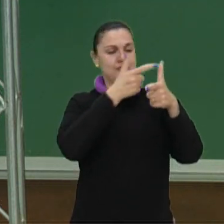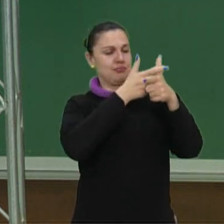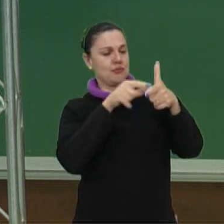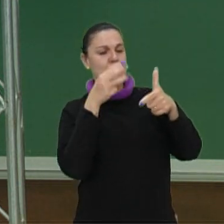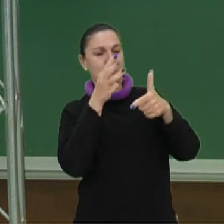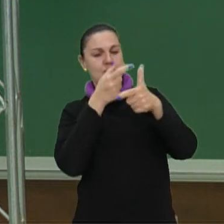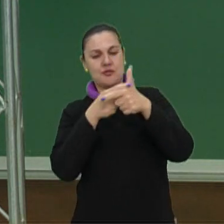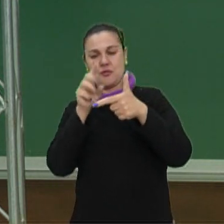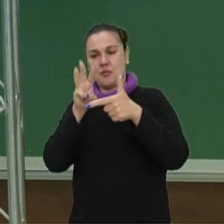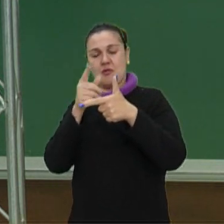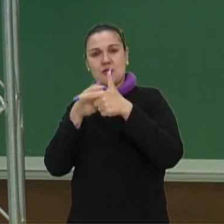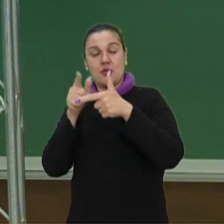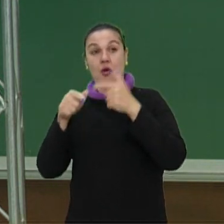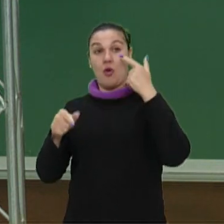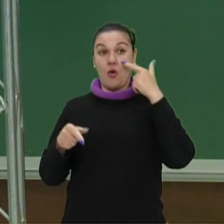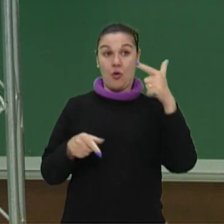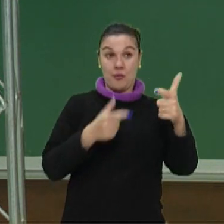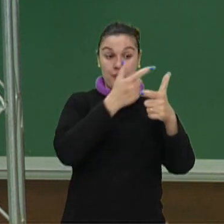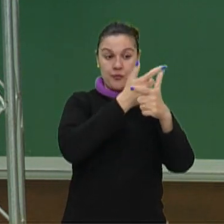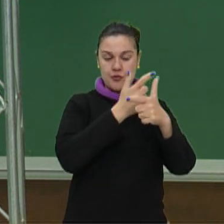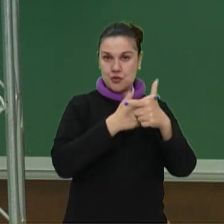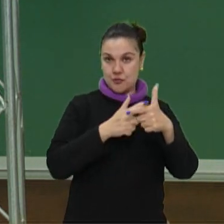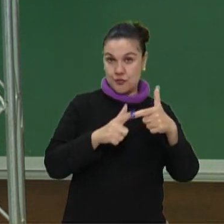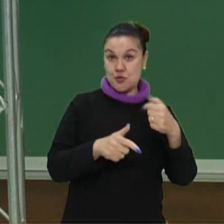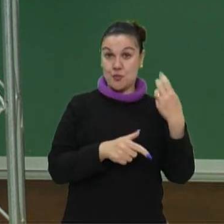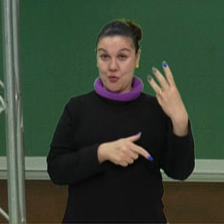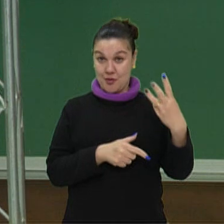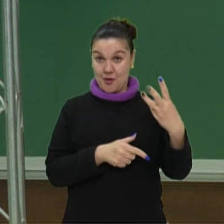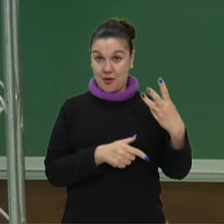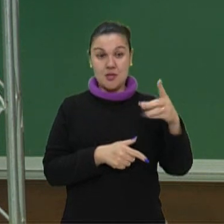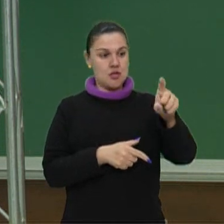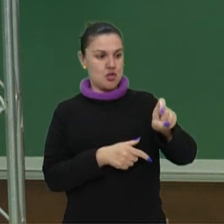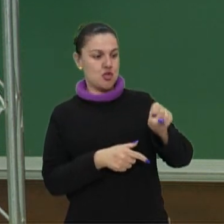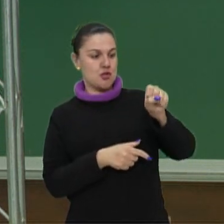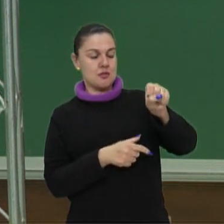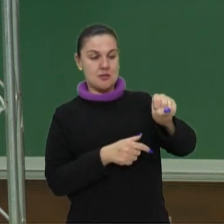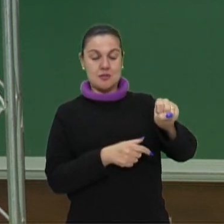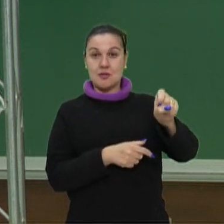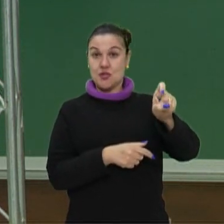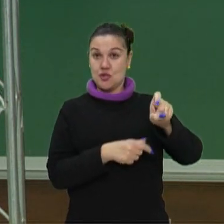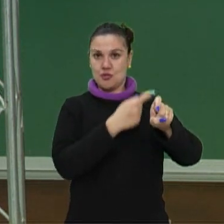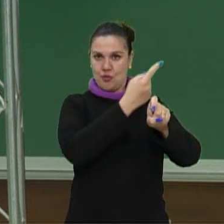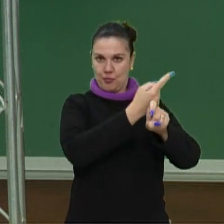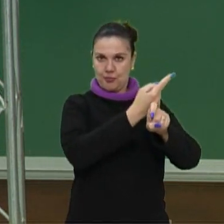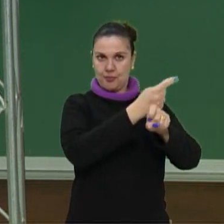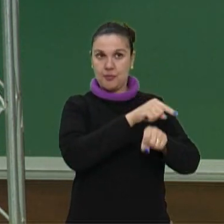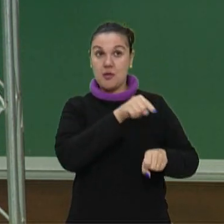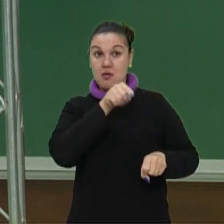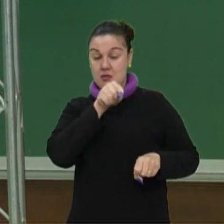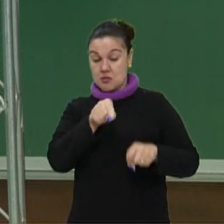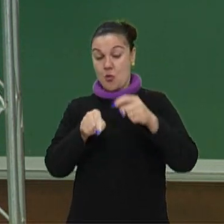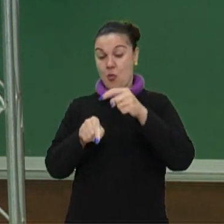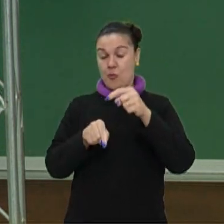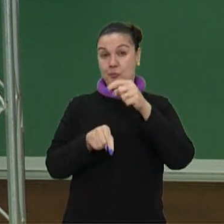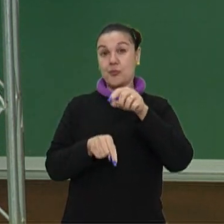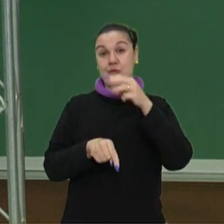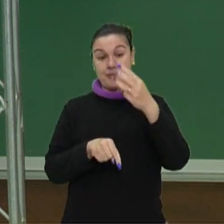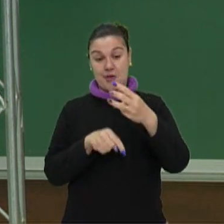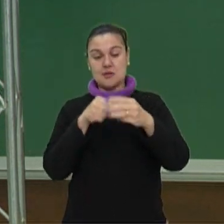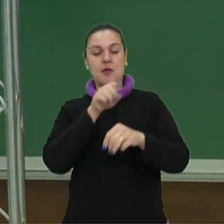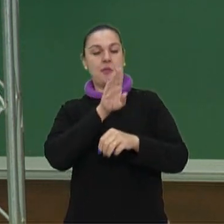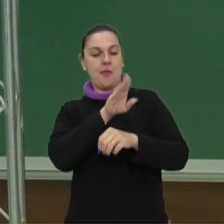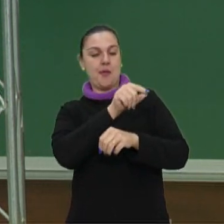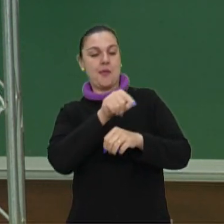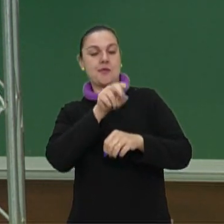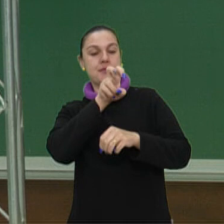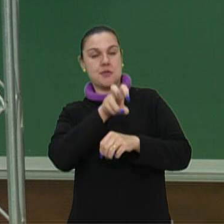3. Se eu dividir aqui por 3, eu vou conseguir que o a seja 1. Se eu dividir aqui por 3, o meu b vai ser menos 5. E se eu dividir o